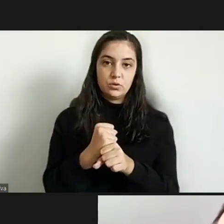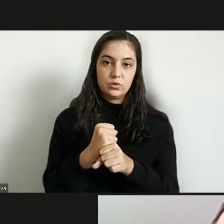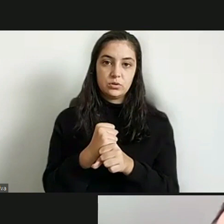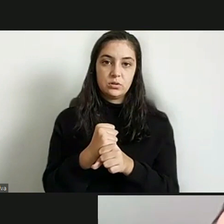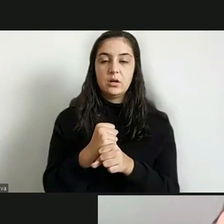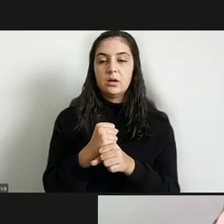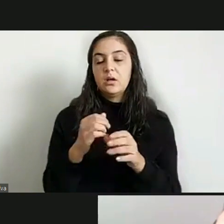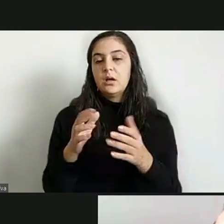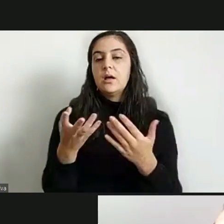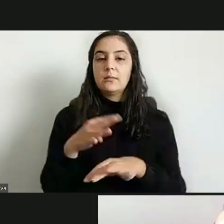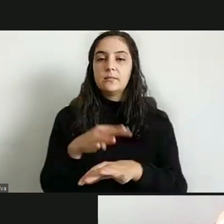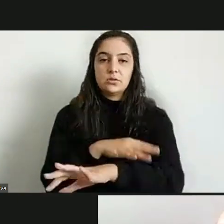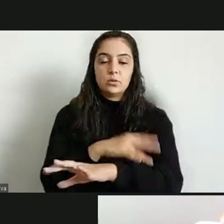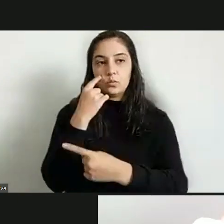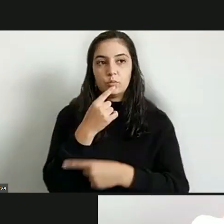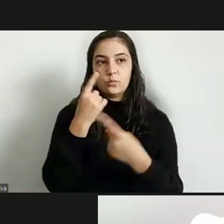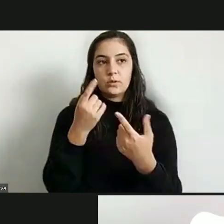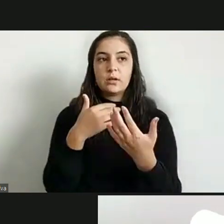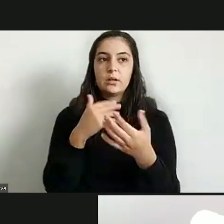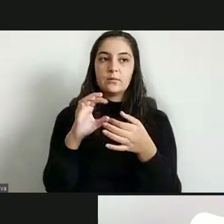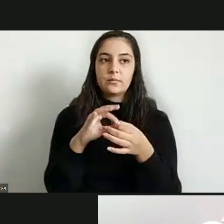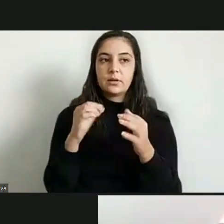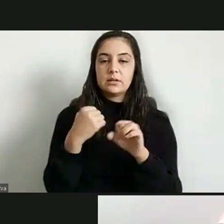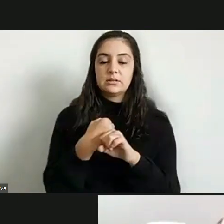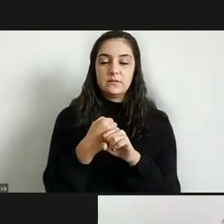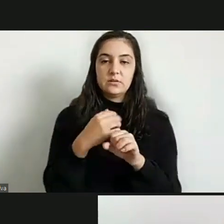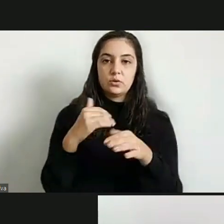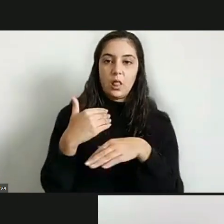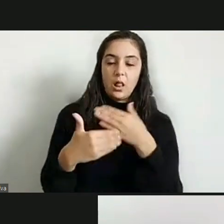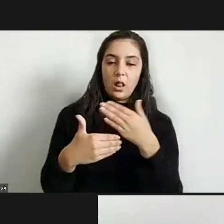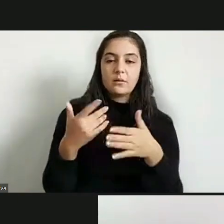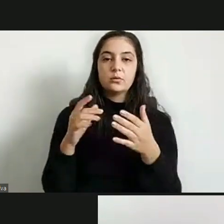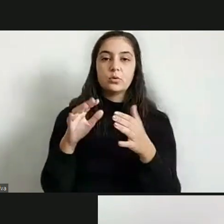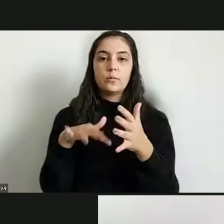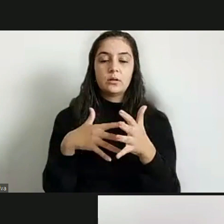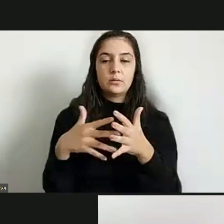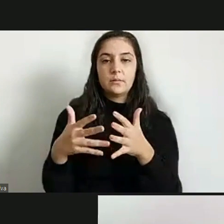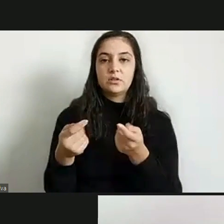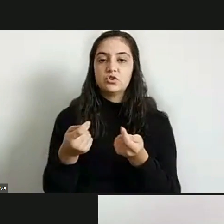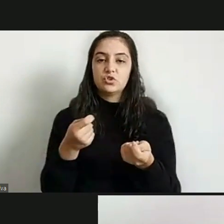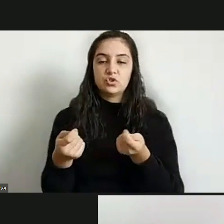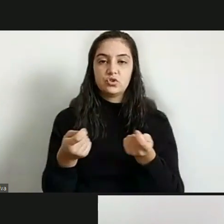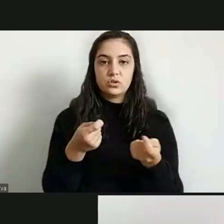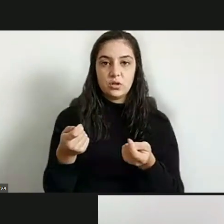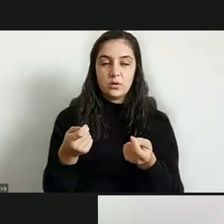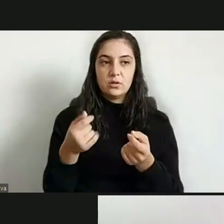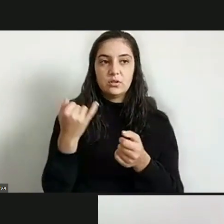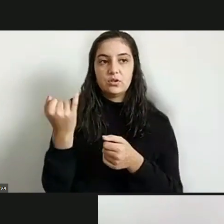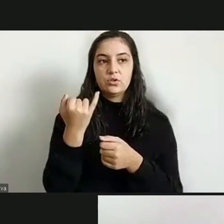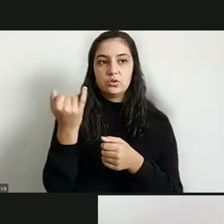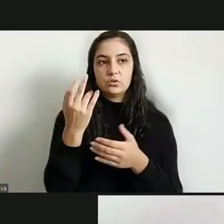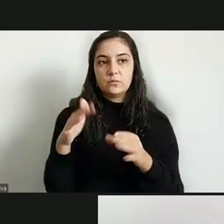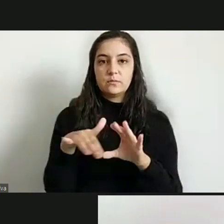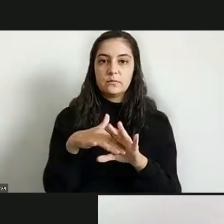da administração pública e na co-construção dos serviços que prestam, no planeamento e na gestão das instituições de que fazem